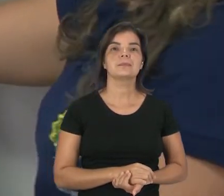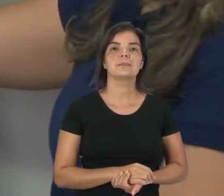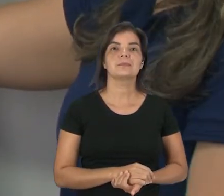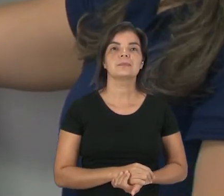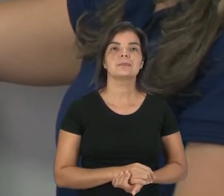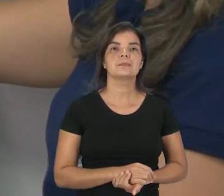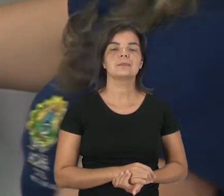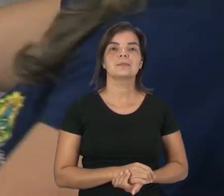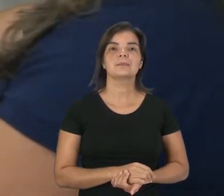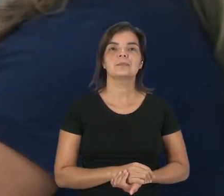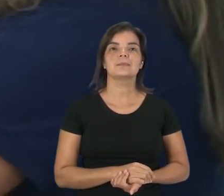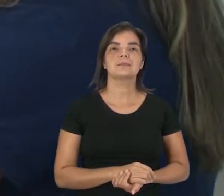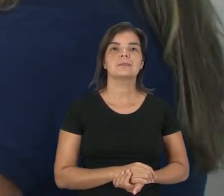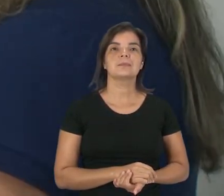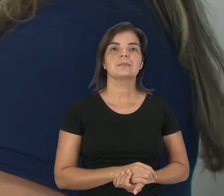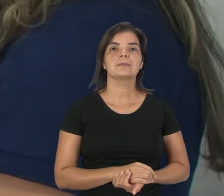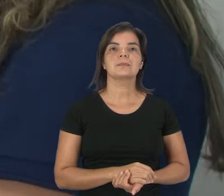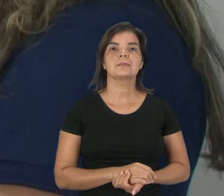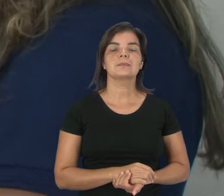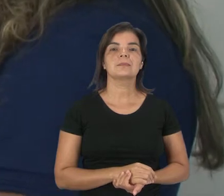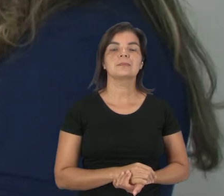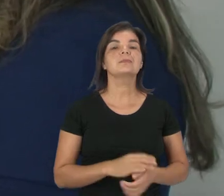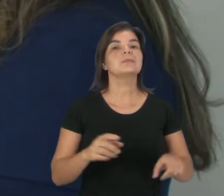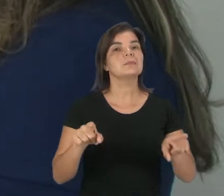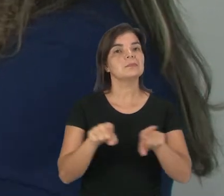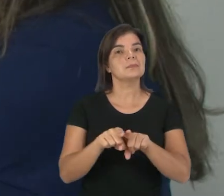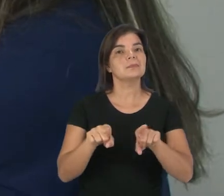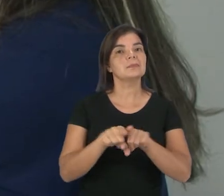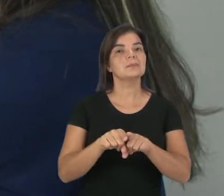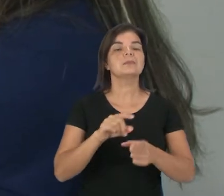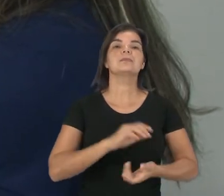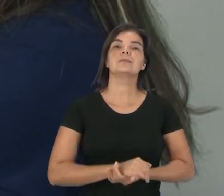Não vai colar. E temos aqui